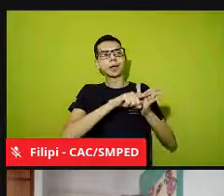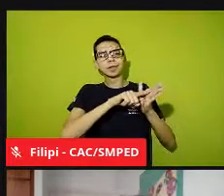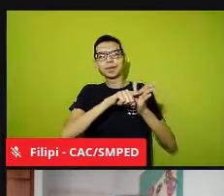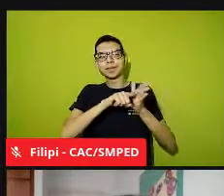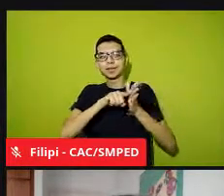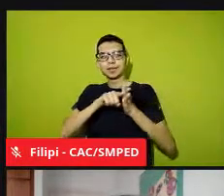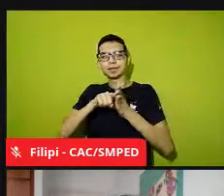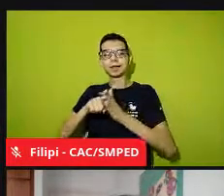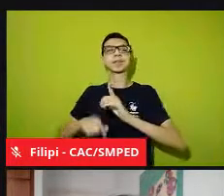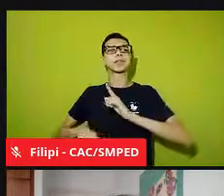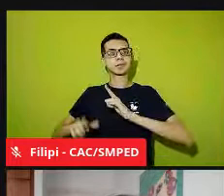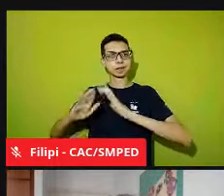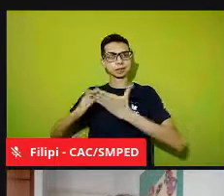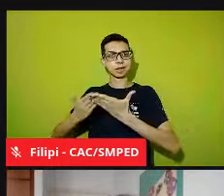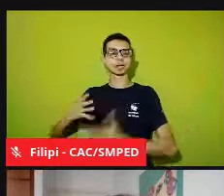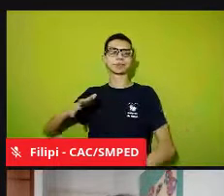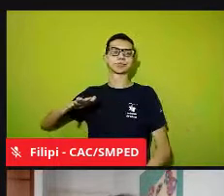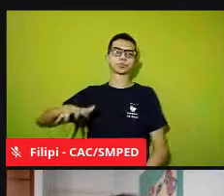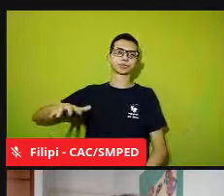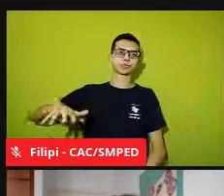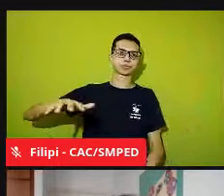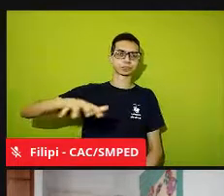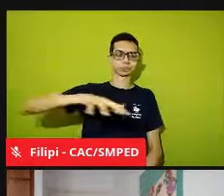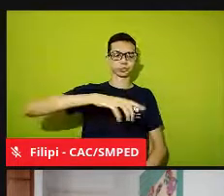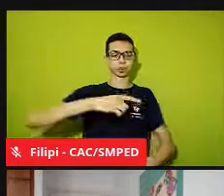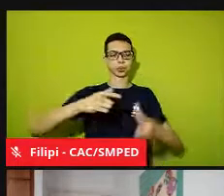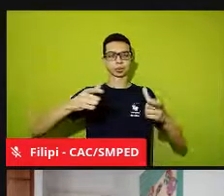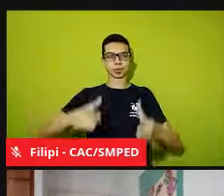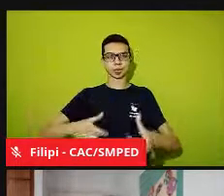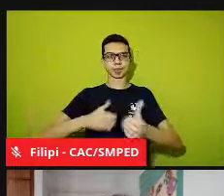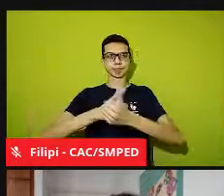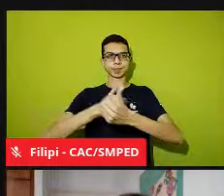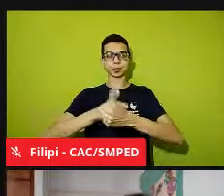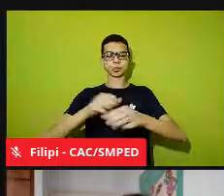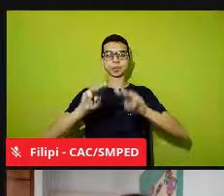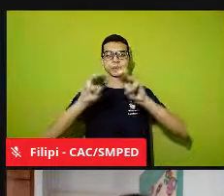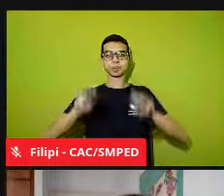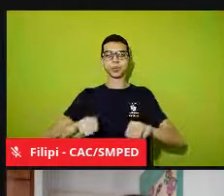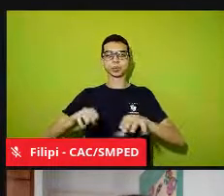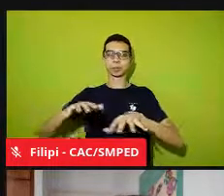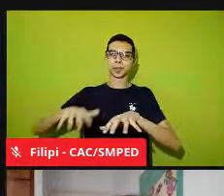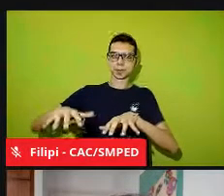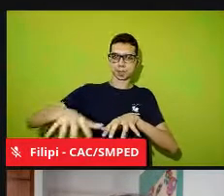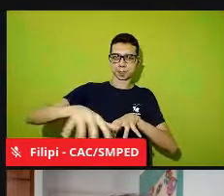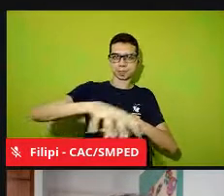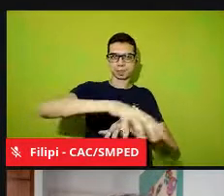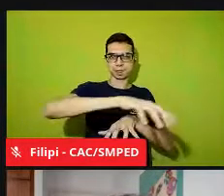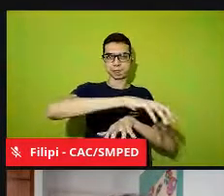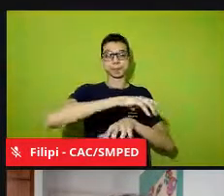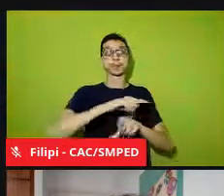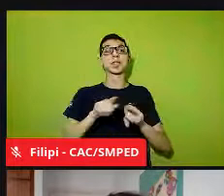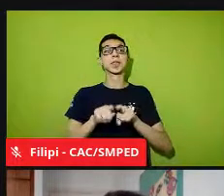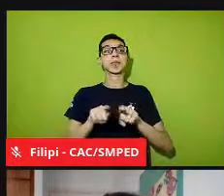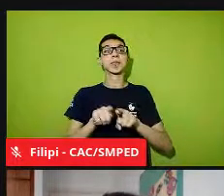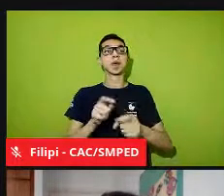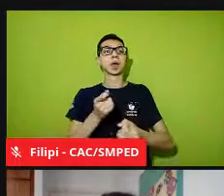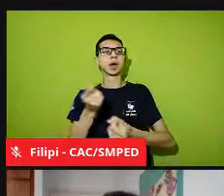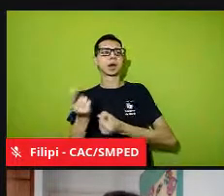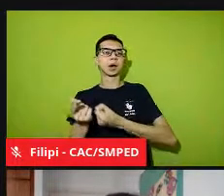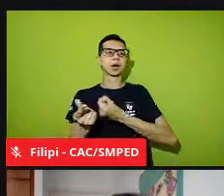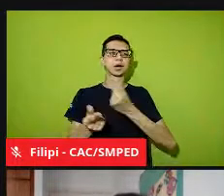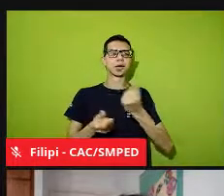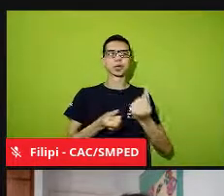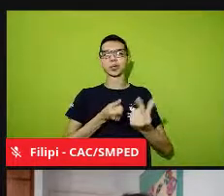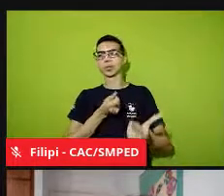das escolas que estão nesse território, que estão na vizinhança do museu, né? E aí tem algumas coisas, assim, que são para justamente a